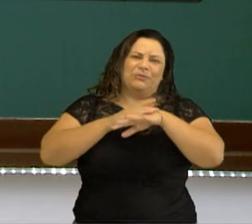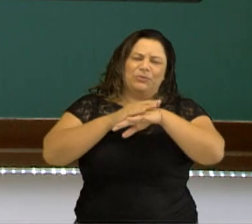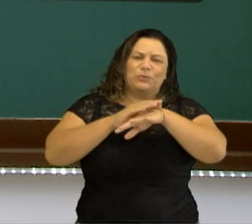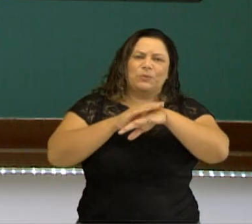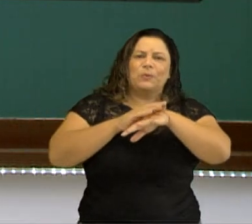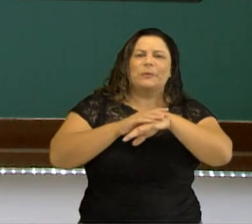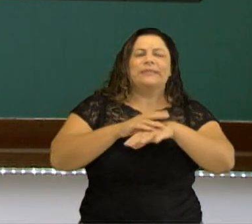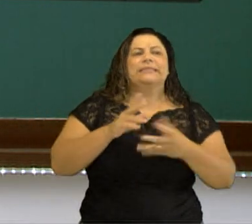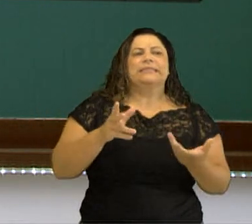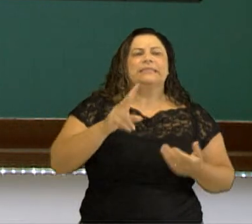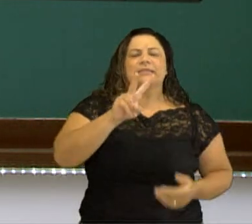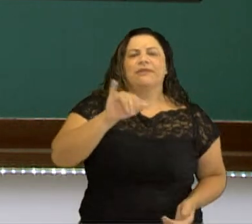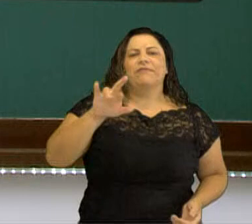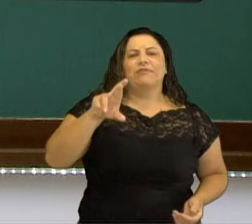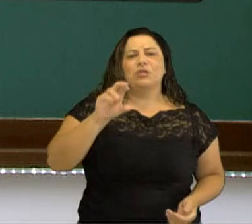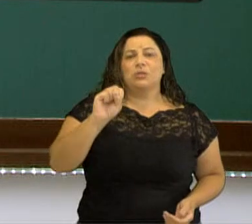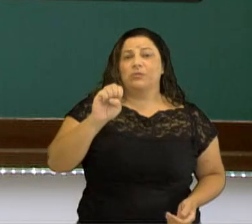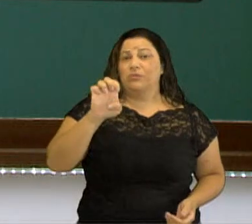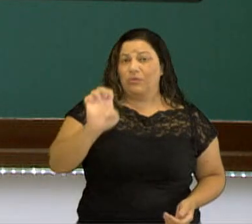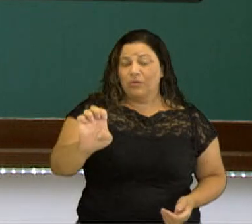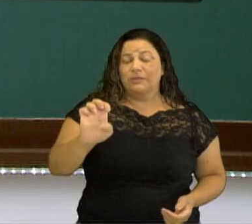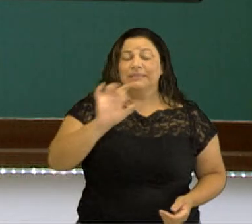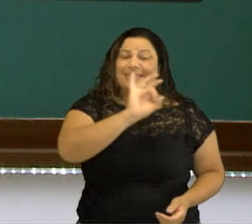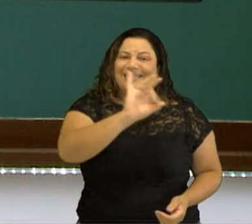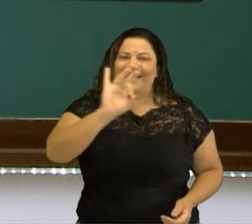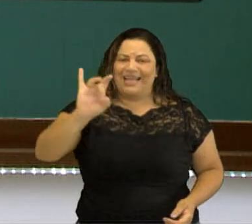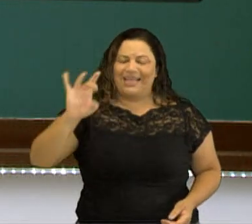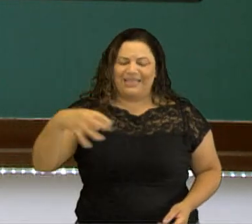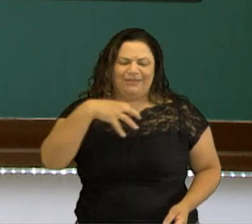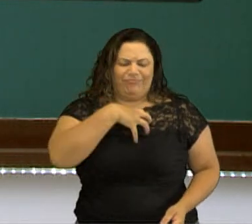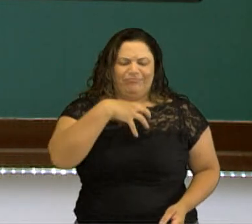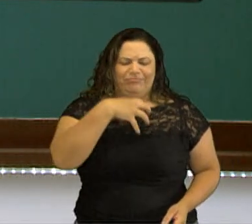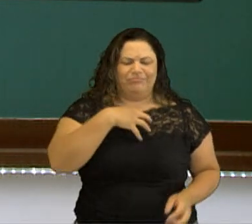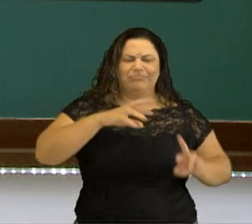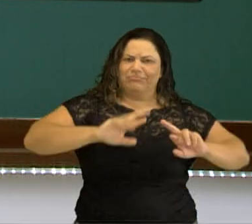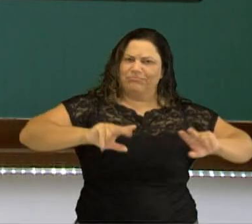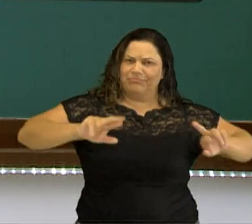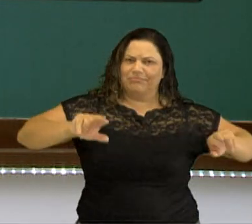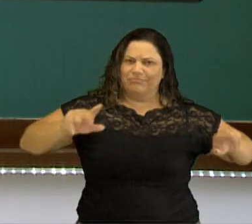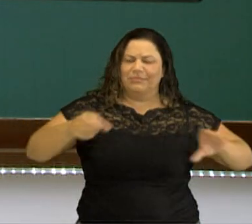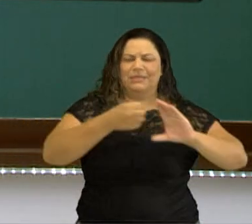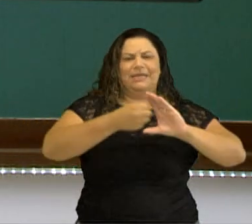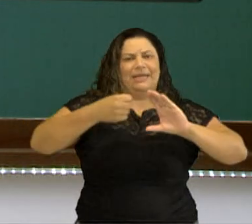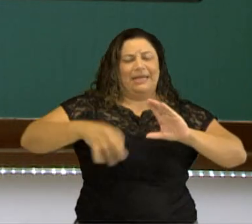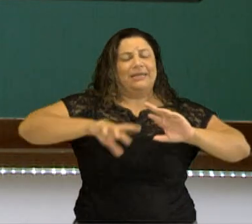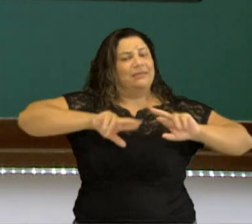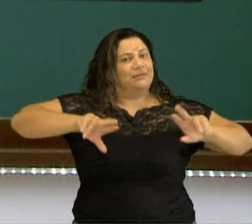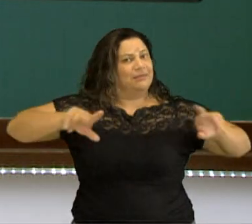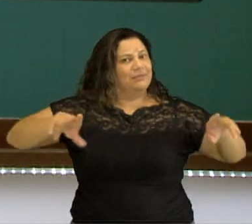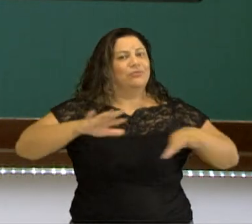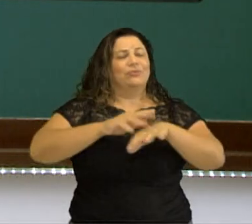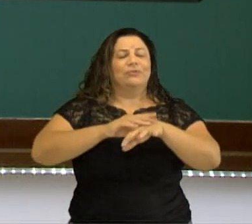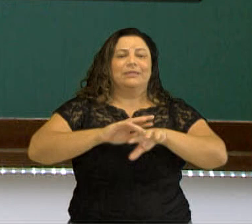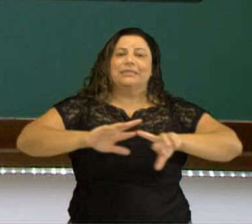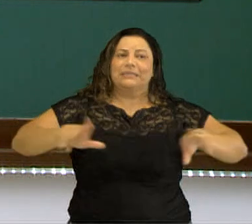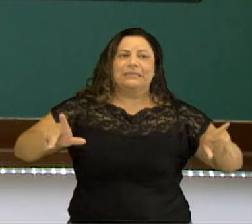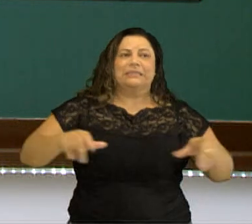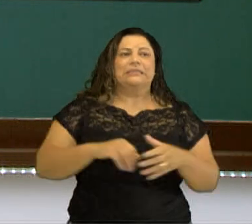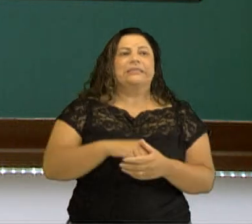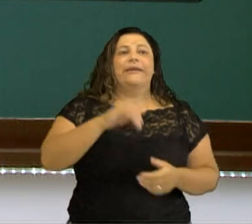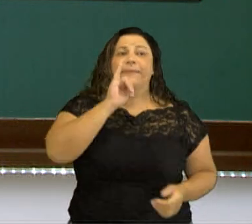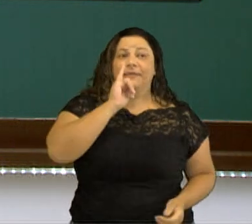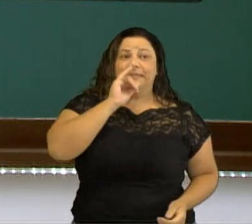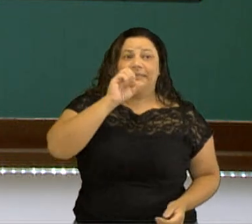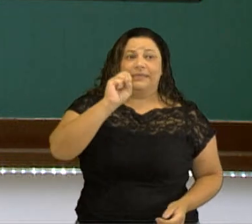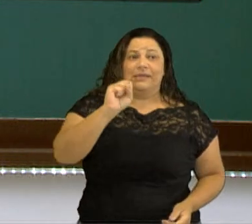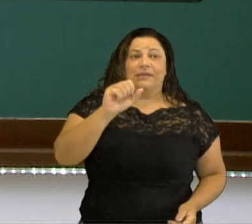causar. Cada um deles causa sintomas diferentes que caracterizam doenças diferentes. O SARS-CoV, por